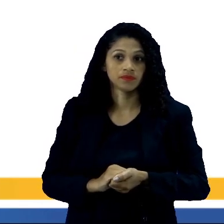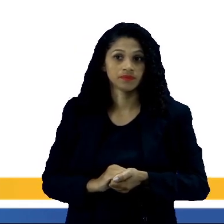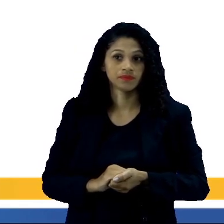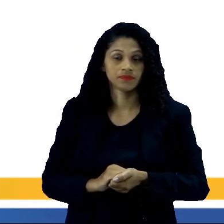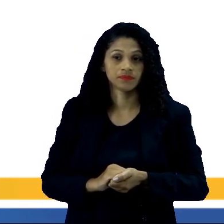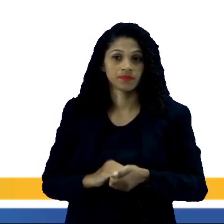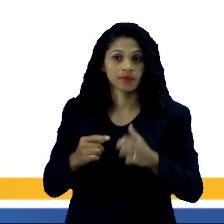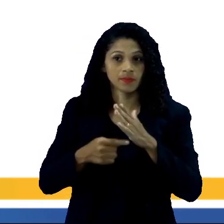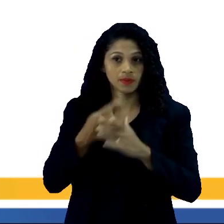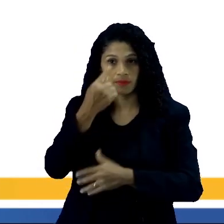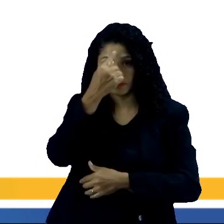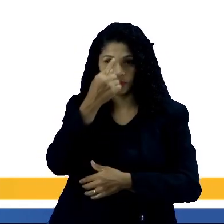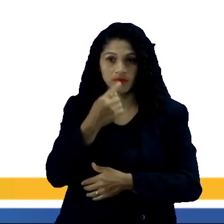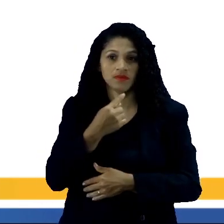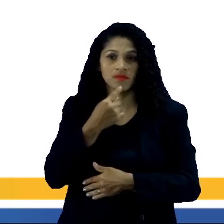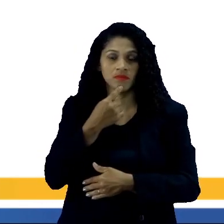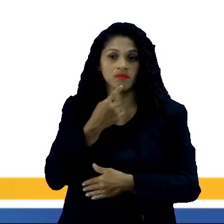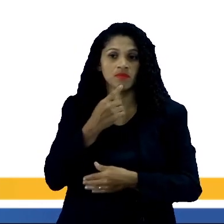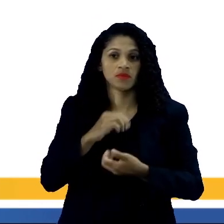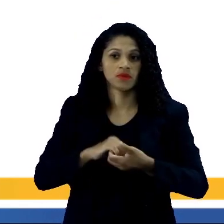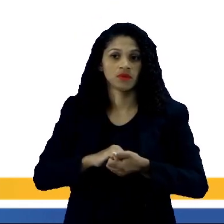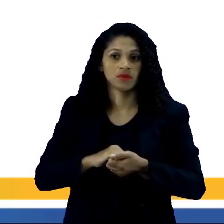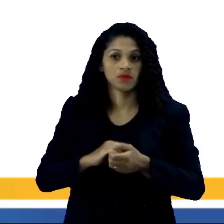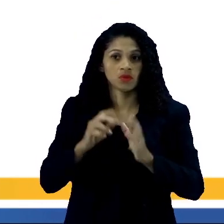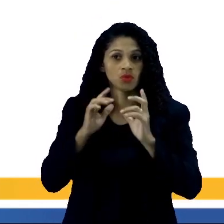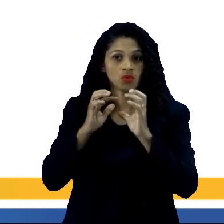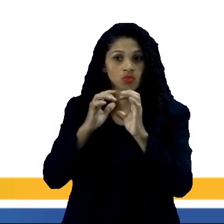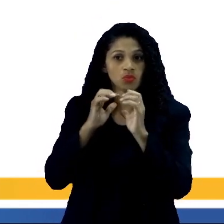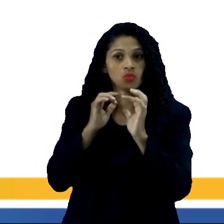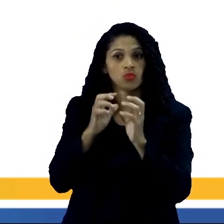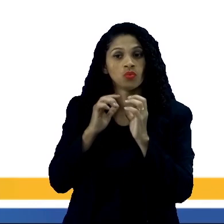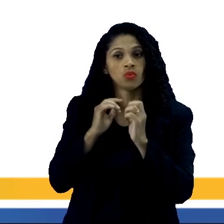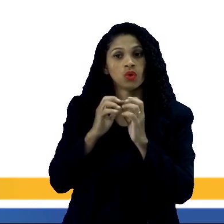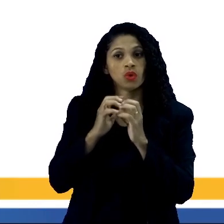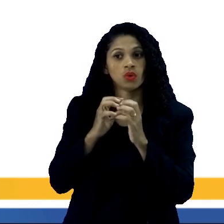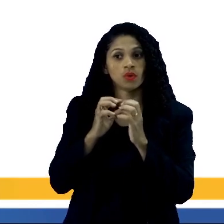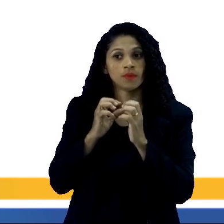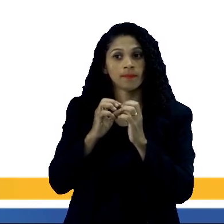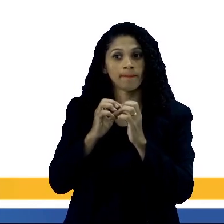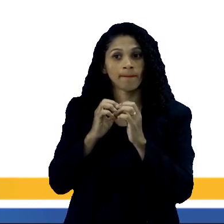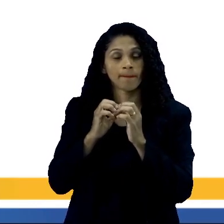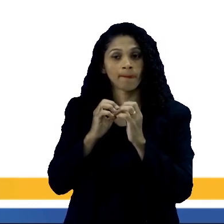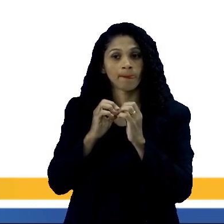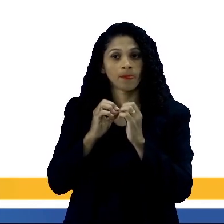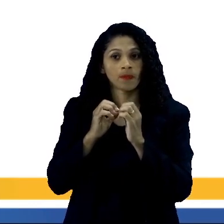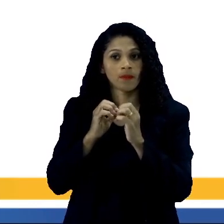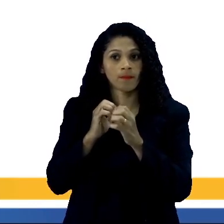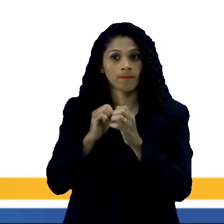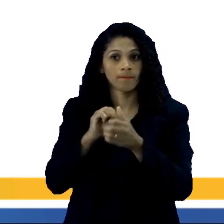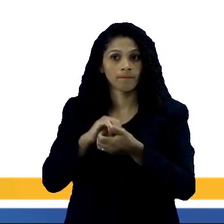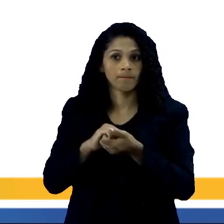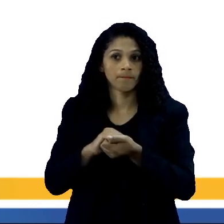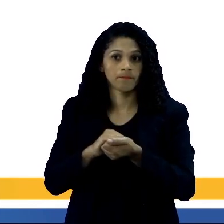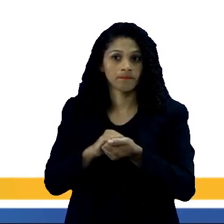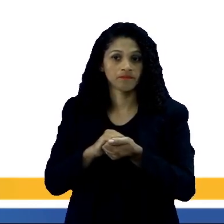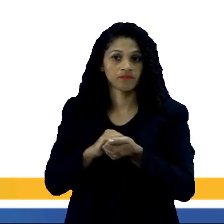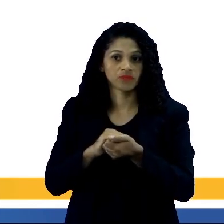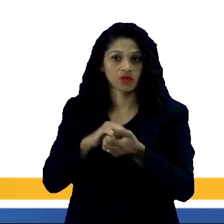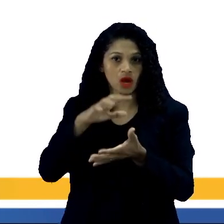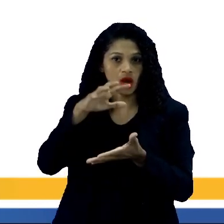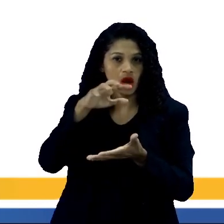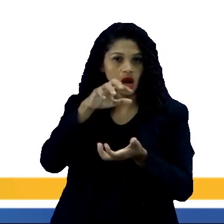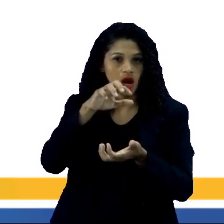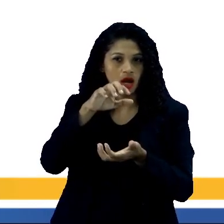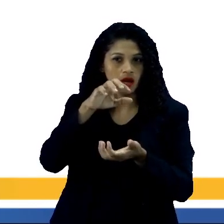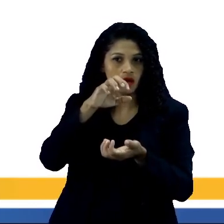primeira imagem, nesse primeiro GIF, ó, o neurônio ele não está necessariamente colado ao outro. E é